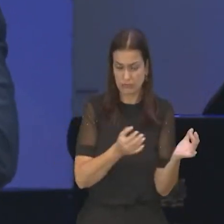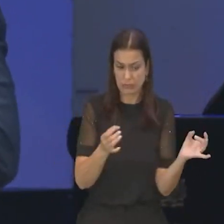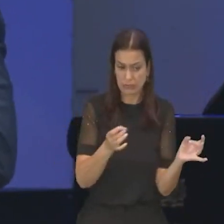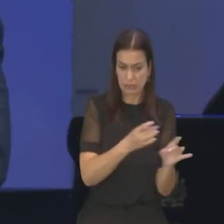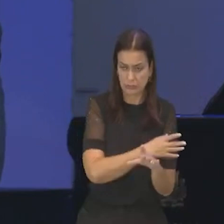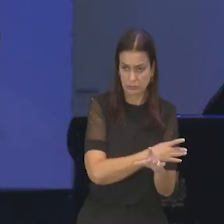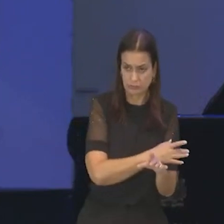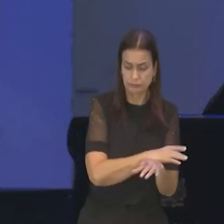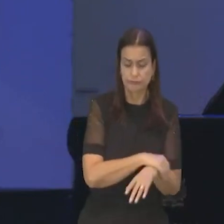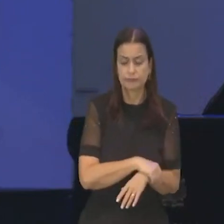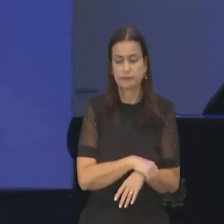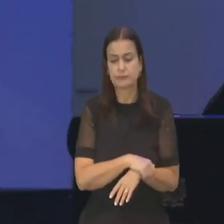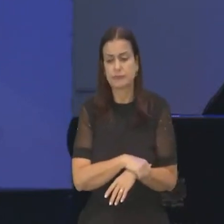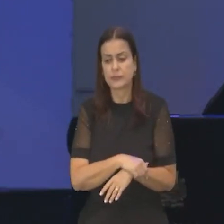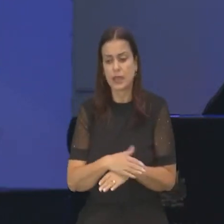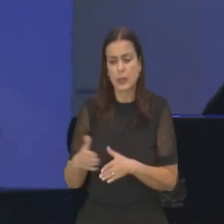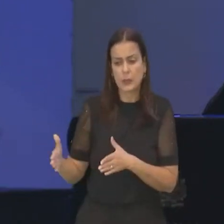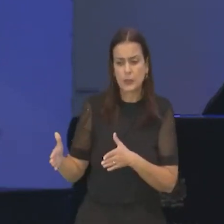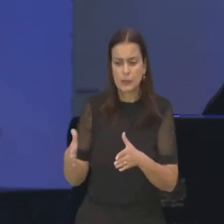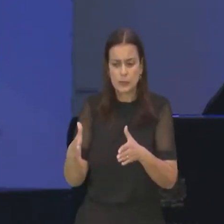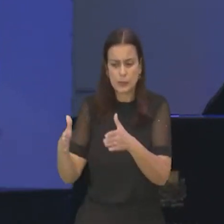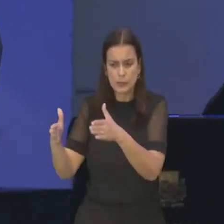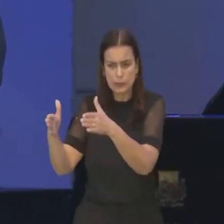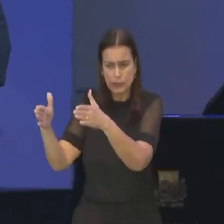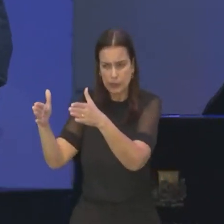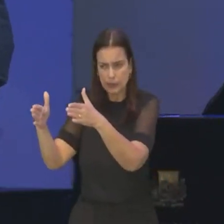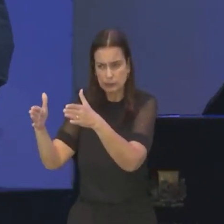quando numa das principais avenidas da cidade,